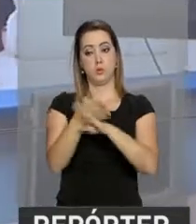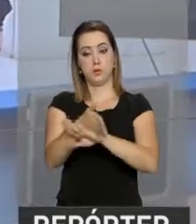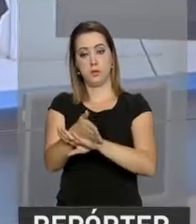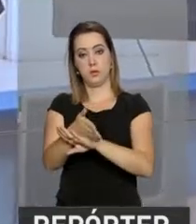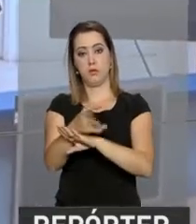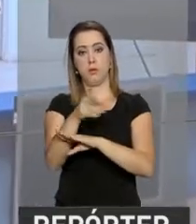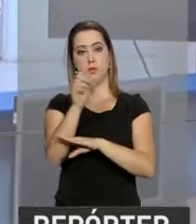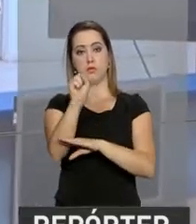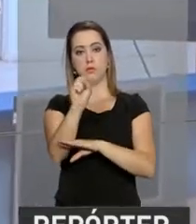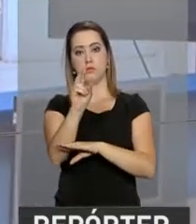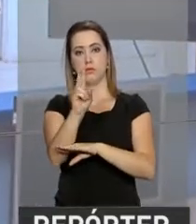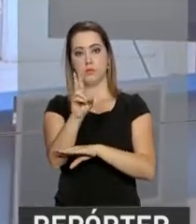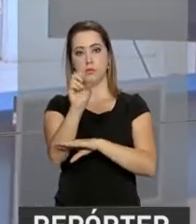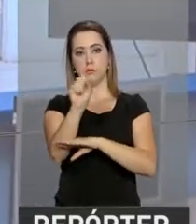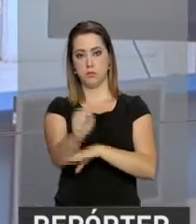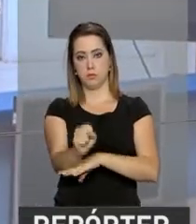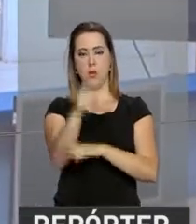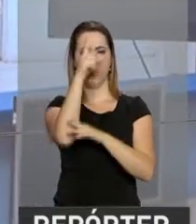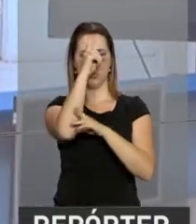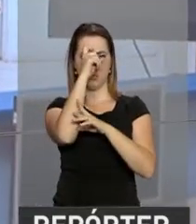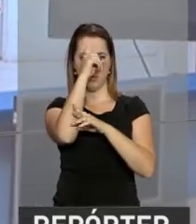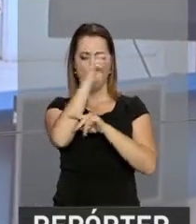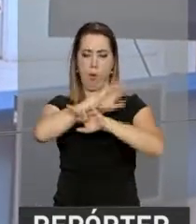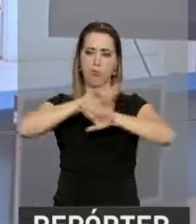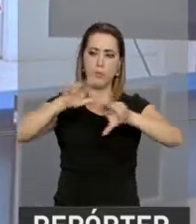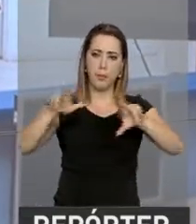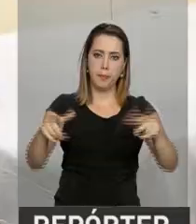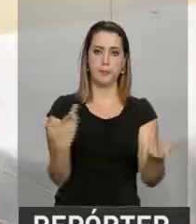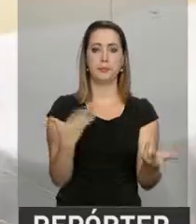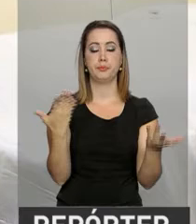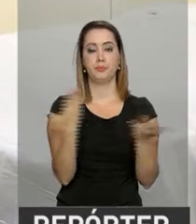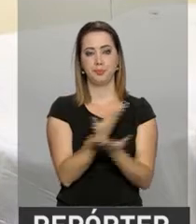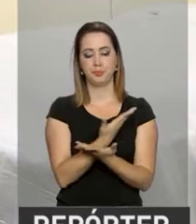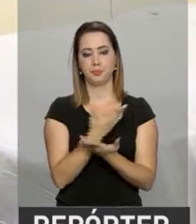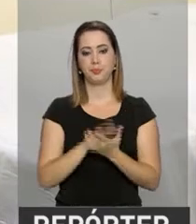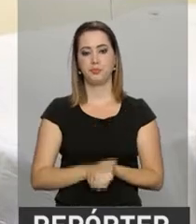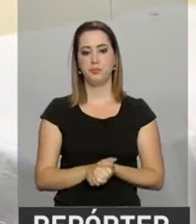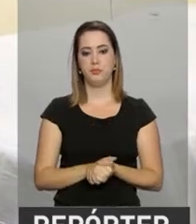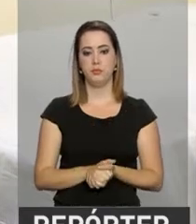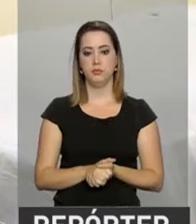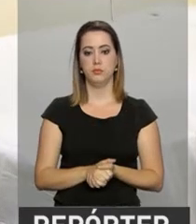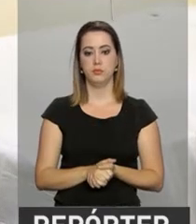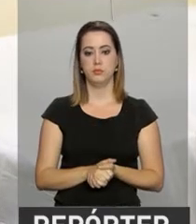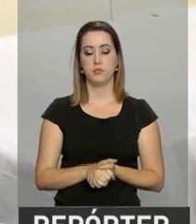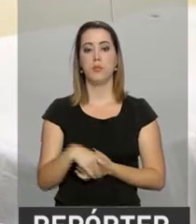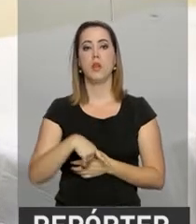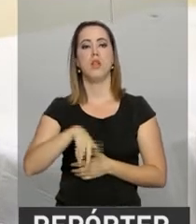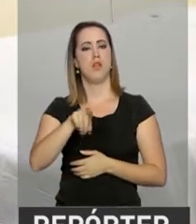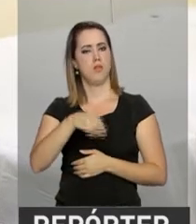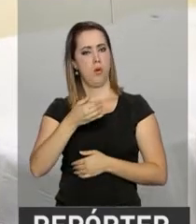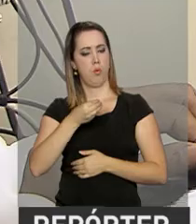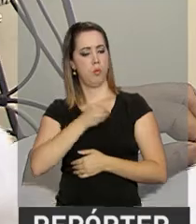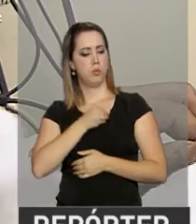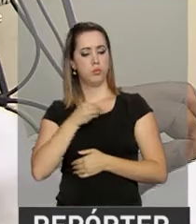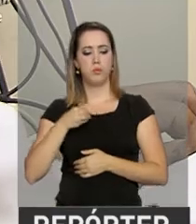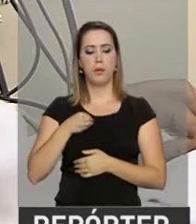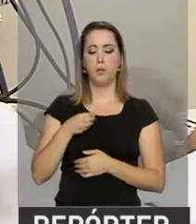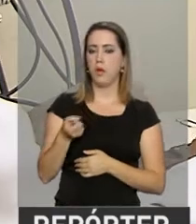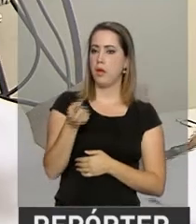saúde a repórter gabriela noronha traz as informações exames que você já fez